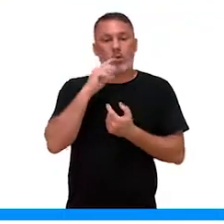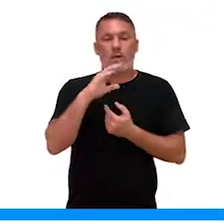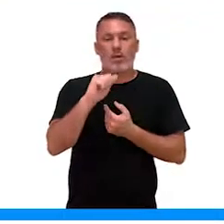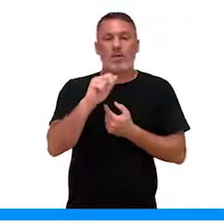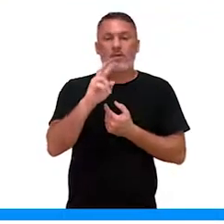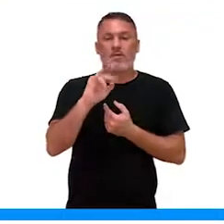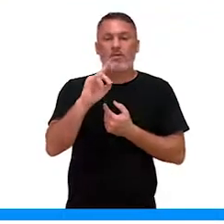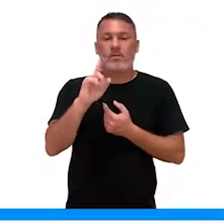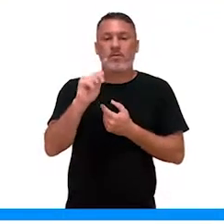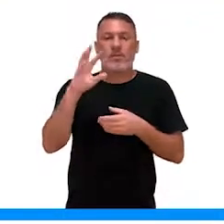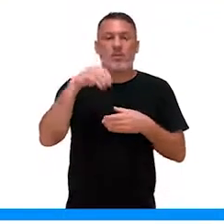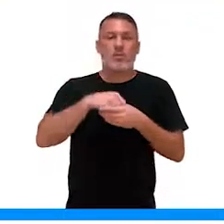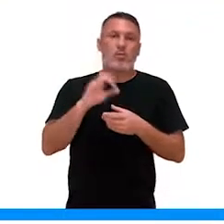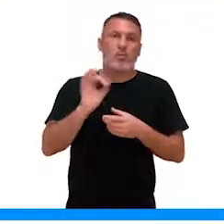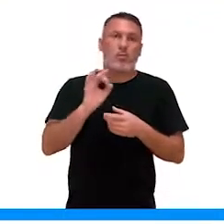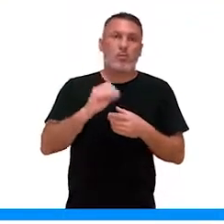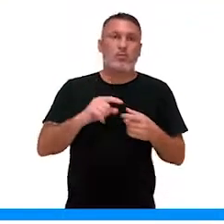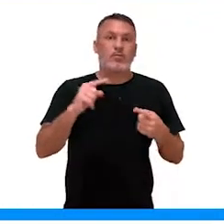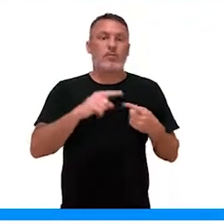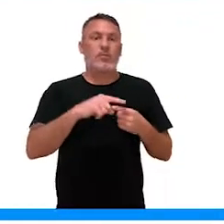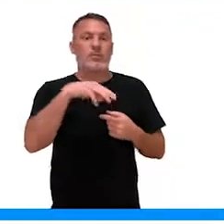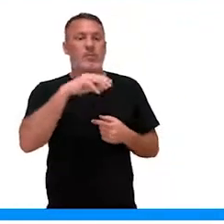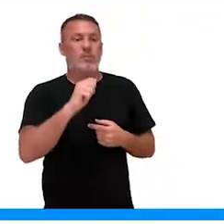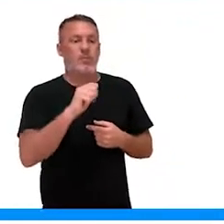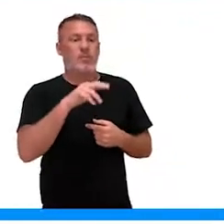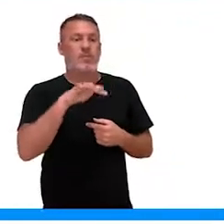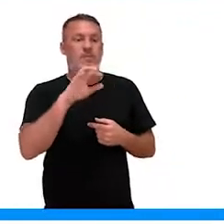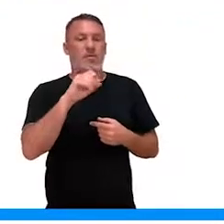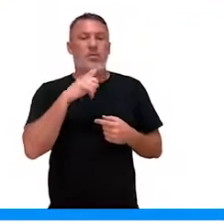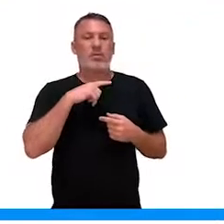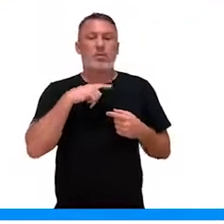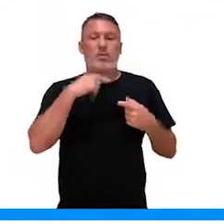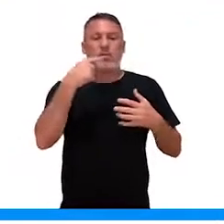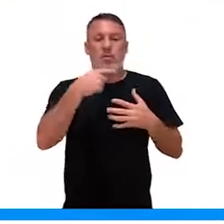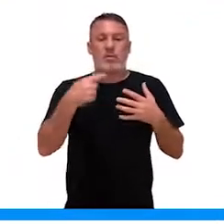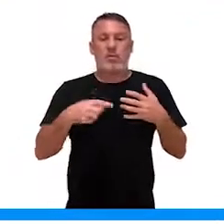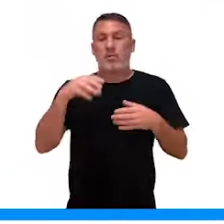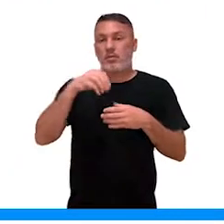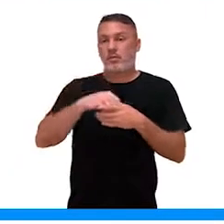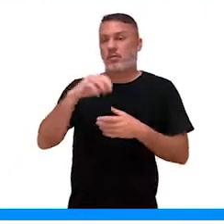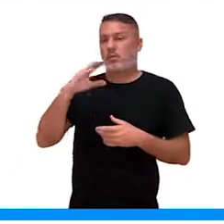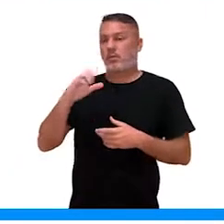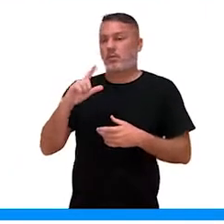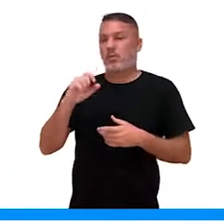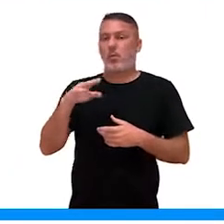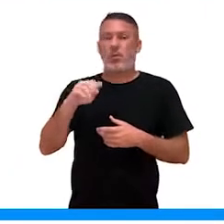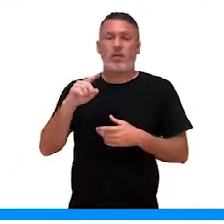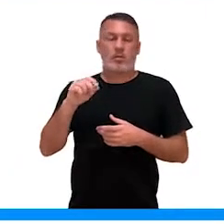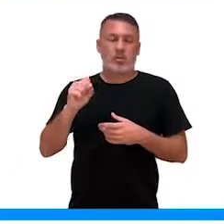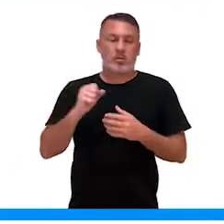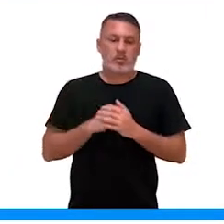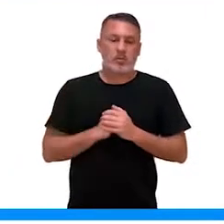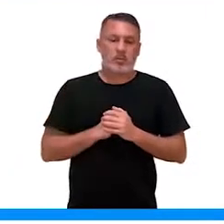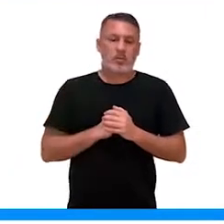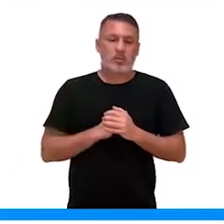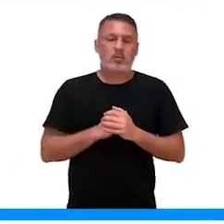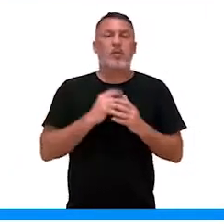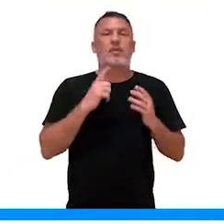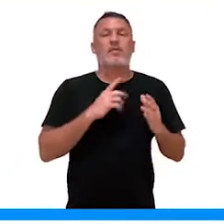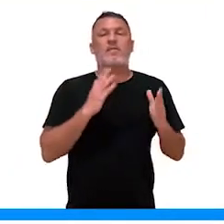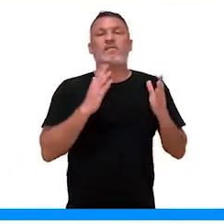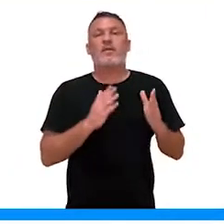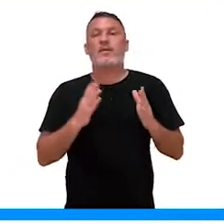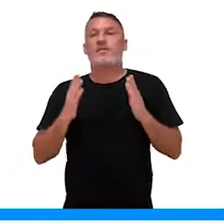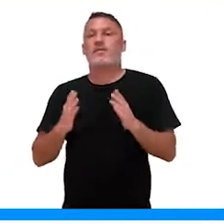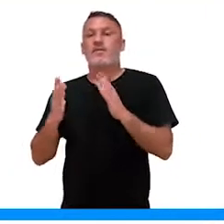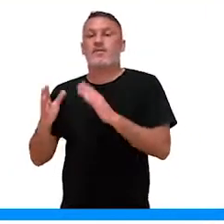dentro. Nós, mamíferos, estamos classificados dentro de celomados. Então, quais são as fases para a gente